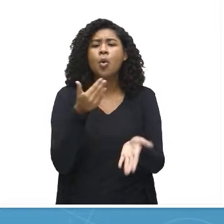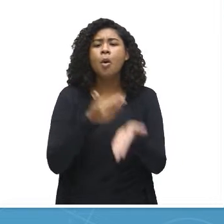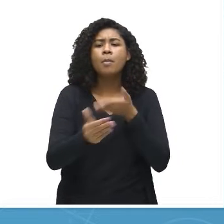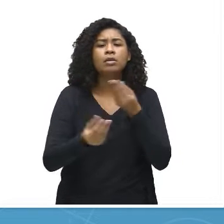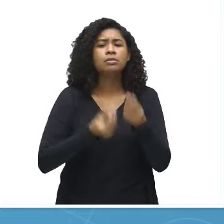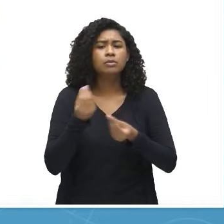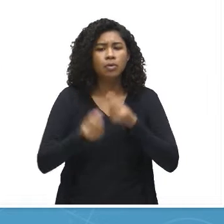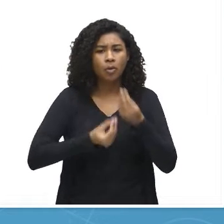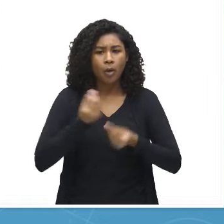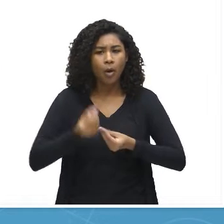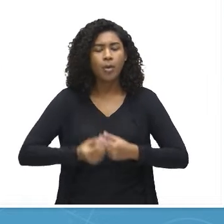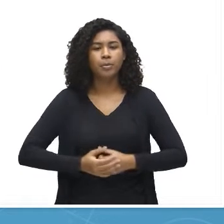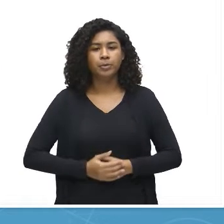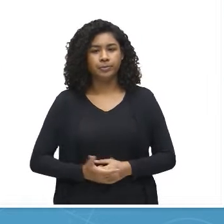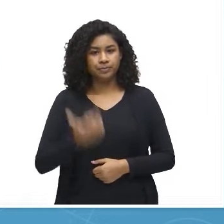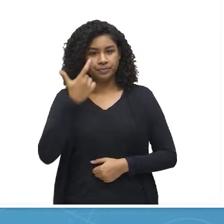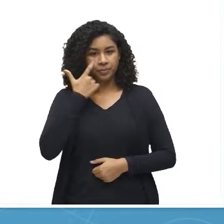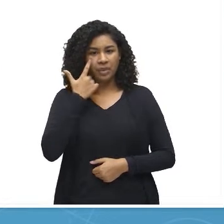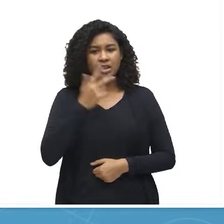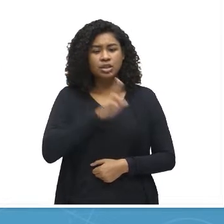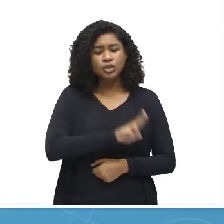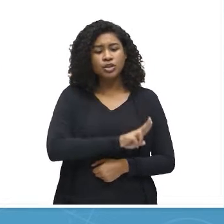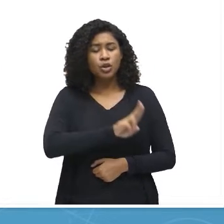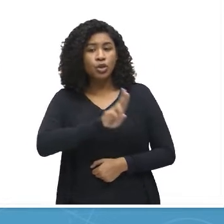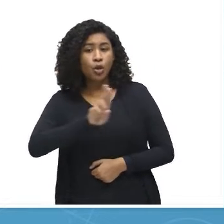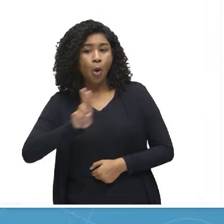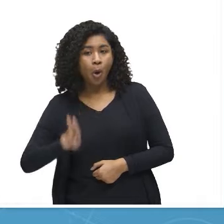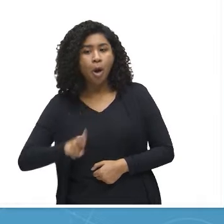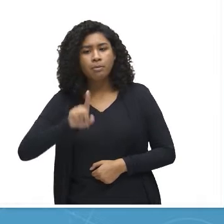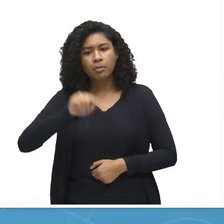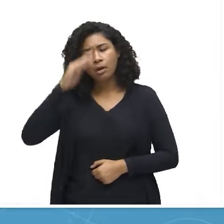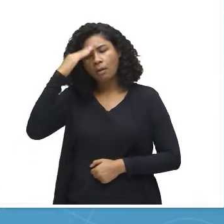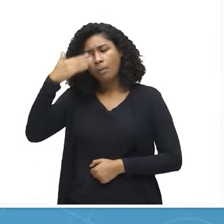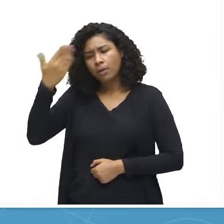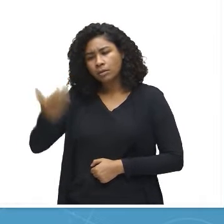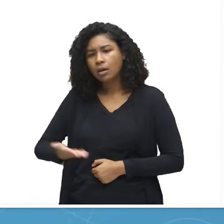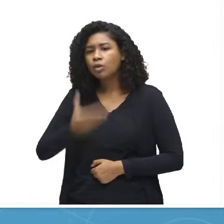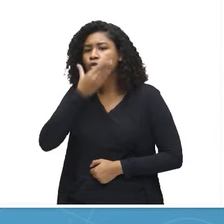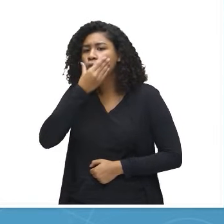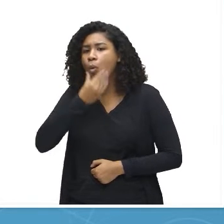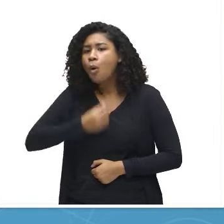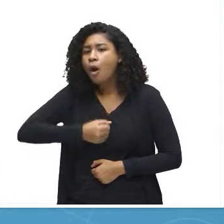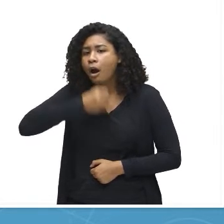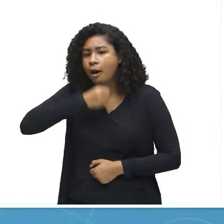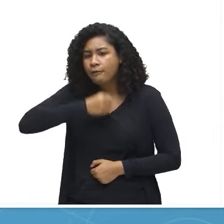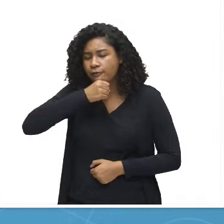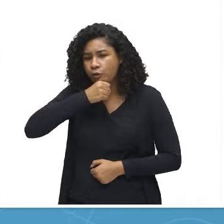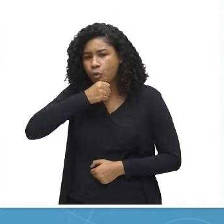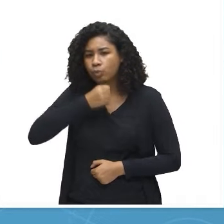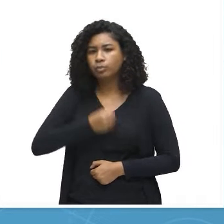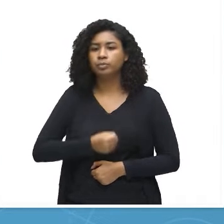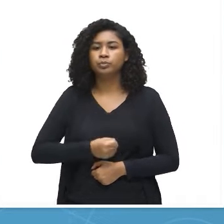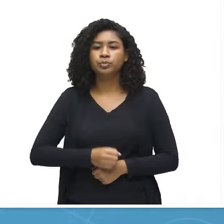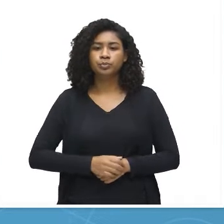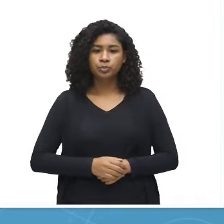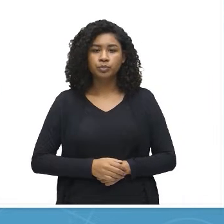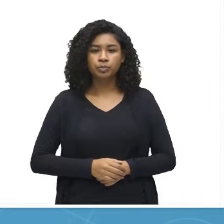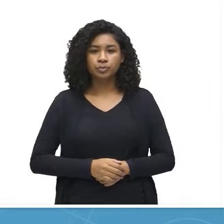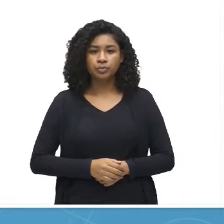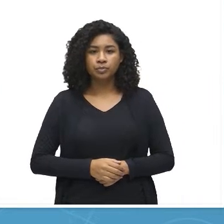aqui que o nome Merovingio vem em homenagem ao avô de Clovis. Quem é Clovis, professora?